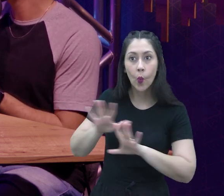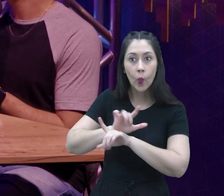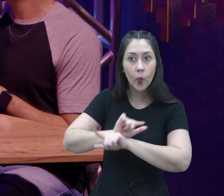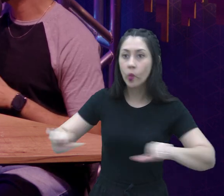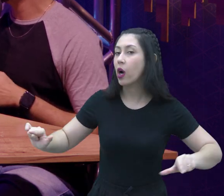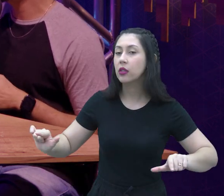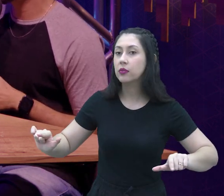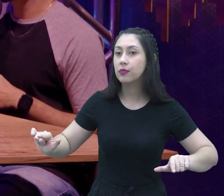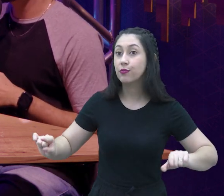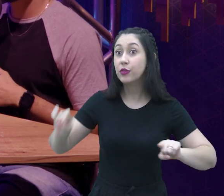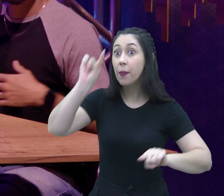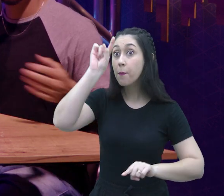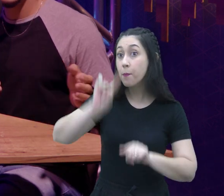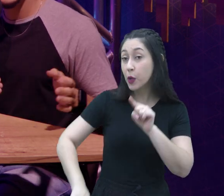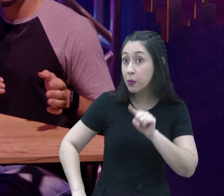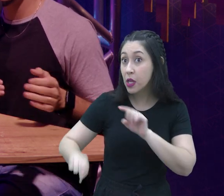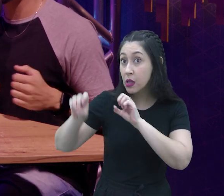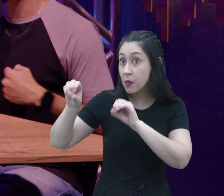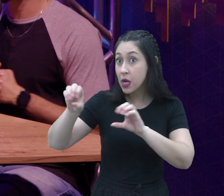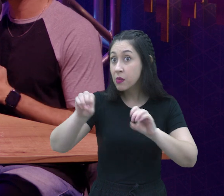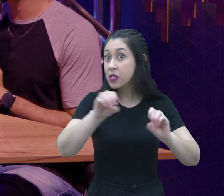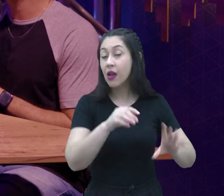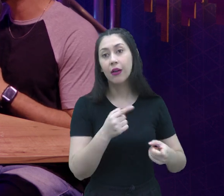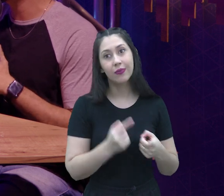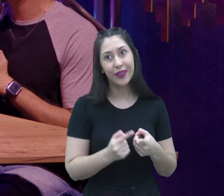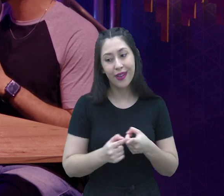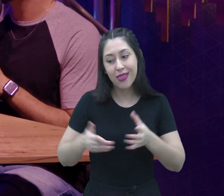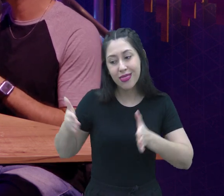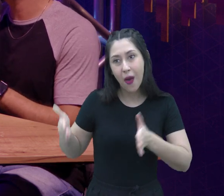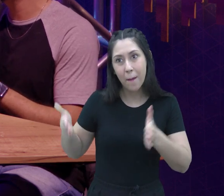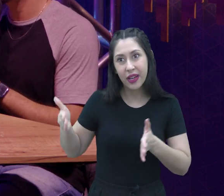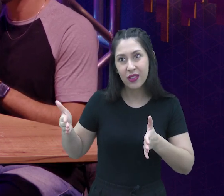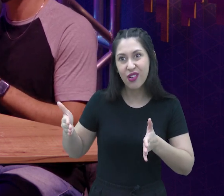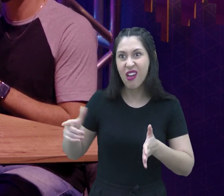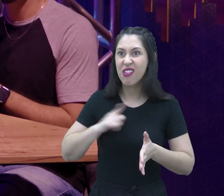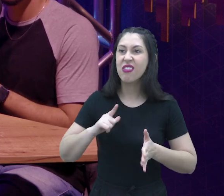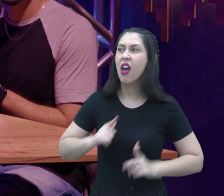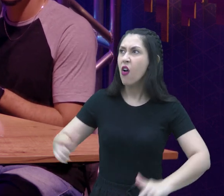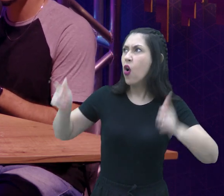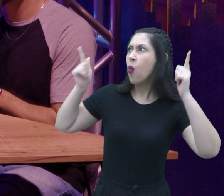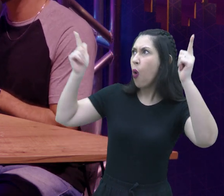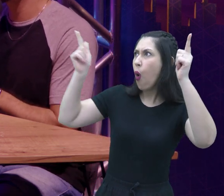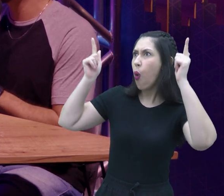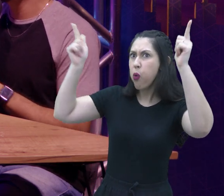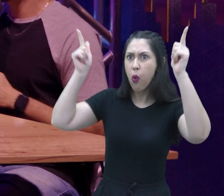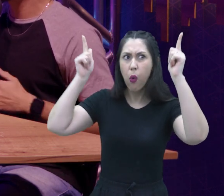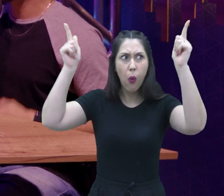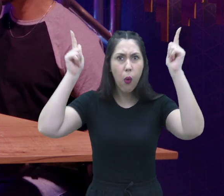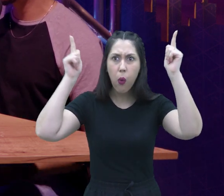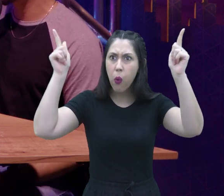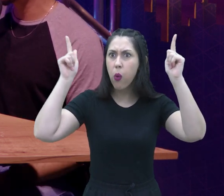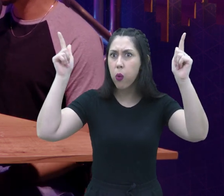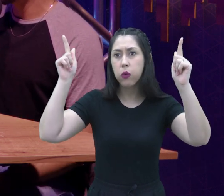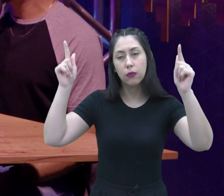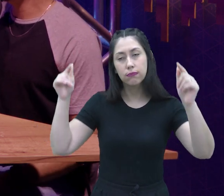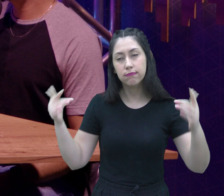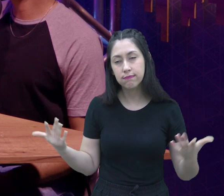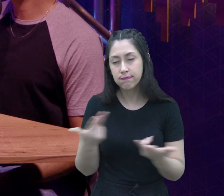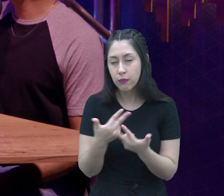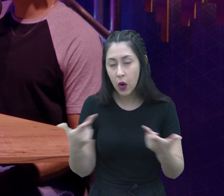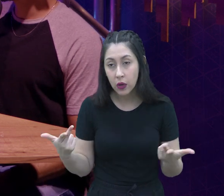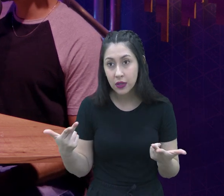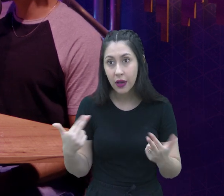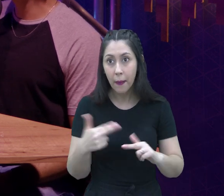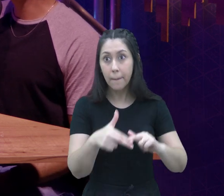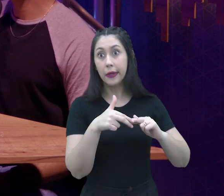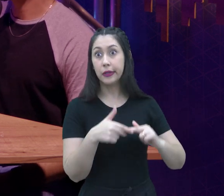ano. E aí é proibido falar disso, porque foi uma época que teve uma revolta, várias outras coisas. Então, assim, e aí virou